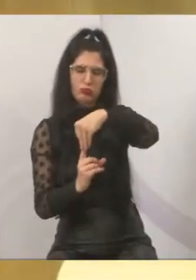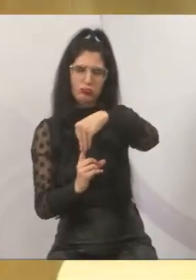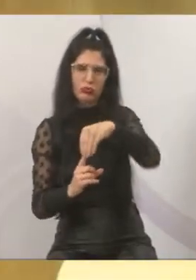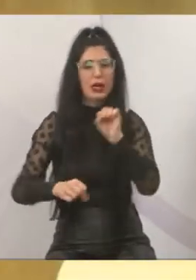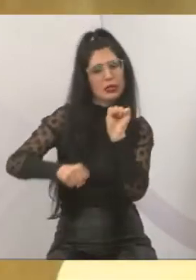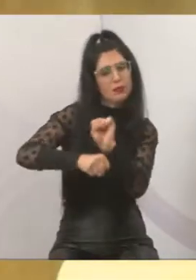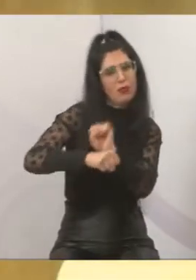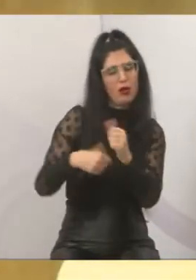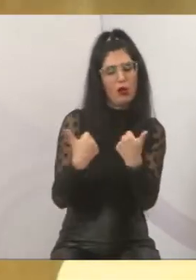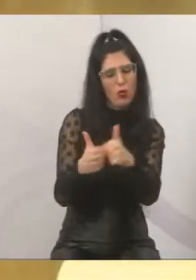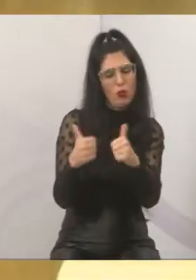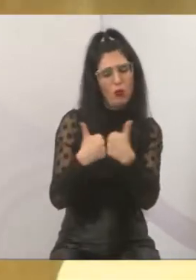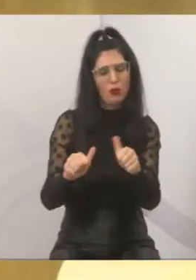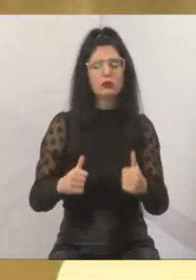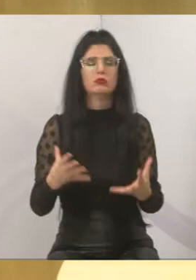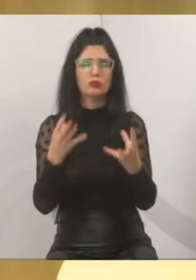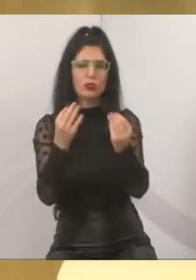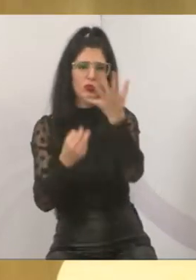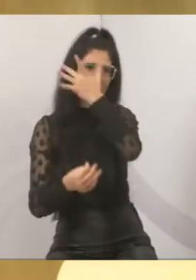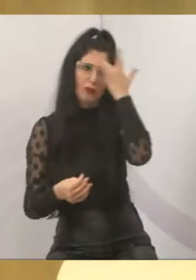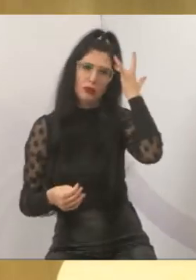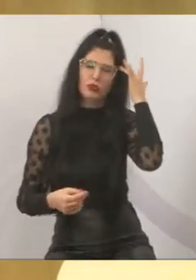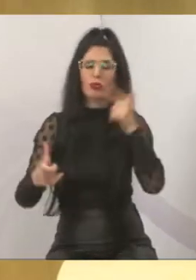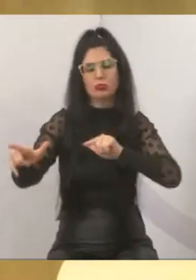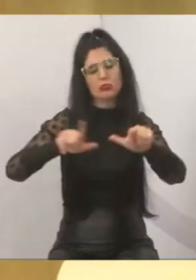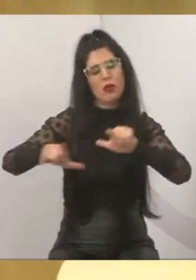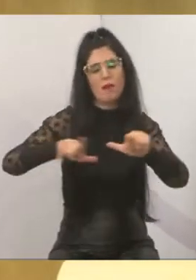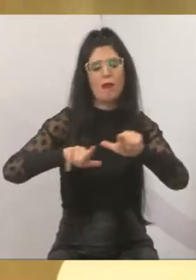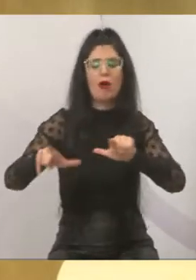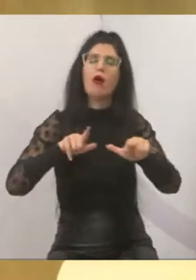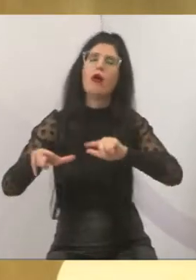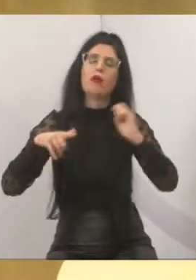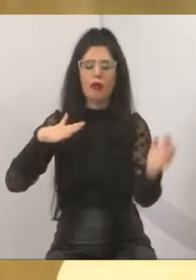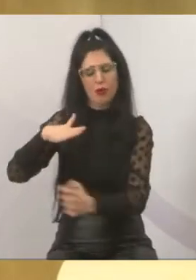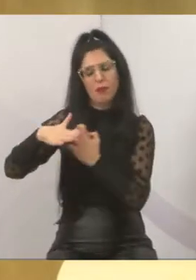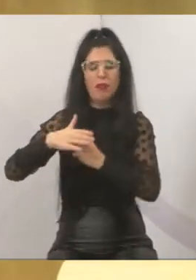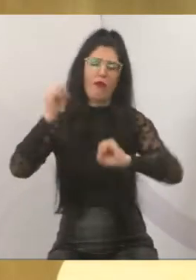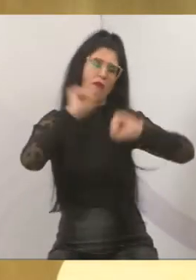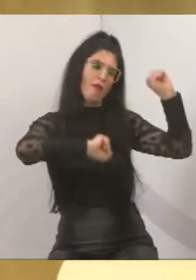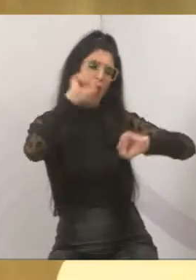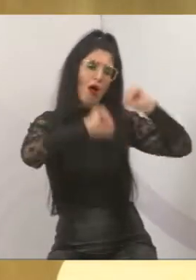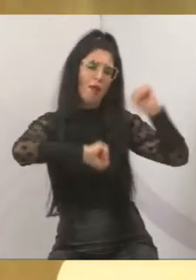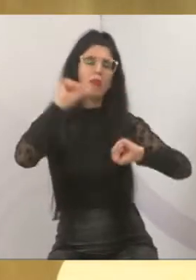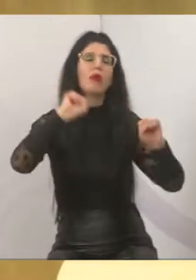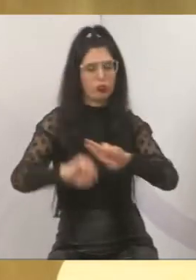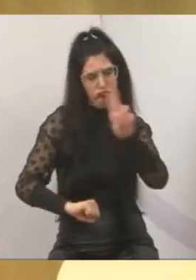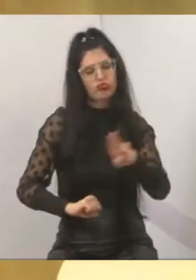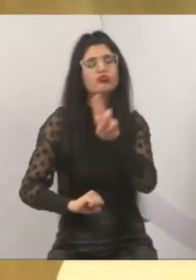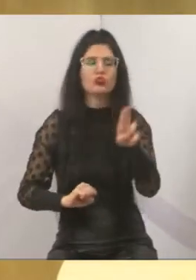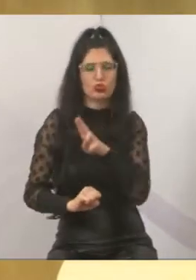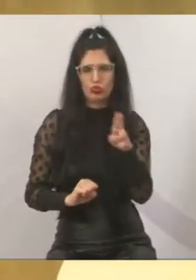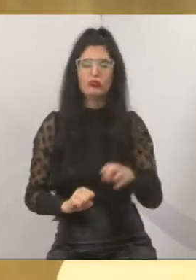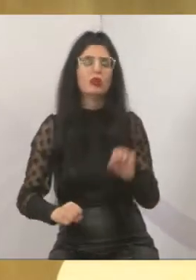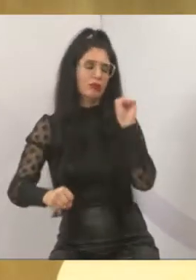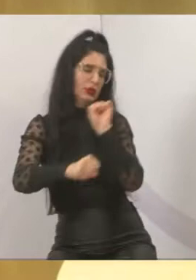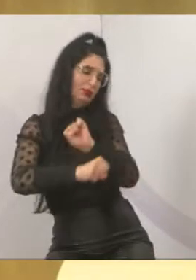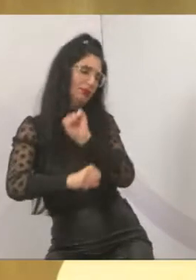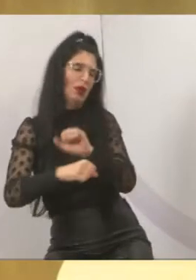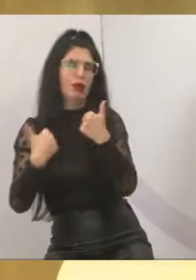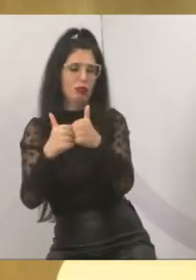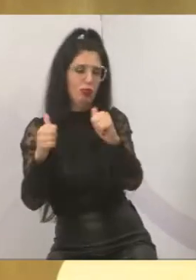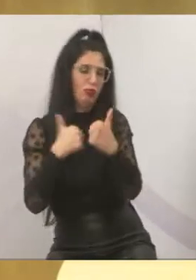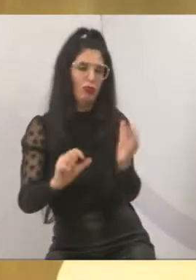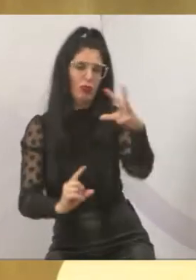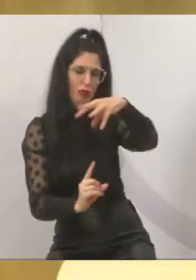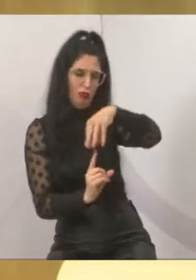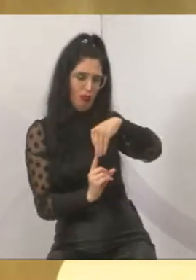das indústrias dessa avenida. E nós já fizemos várias cobranças, vou pedir encarecidamente, novamente, ao secretário de